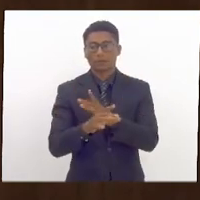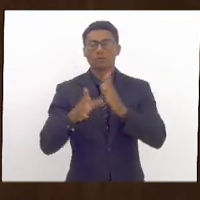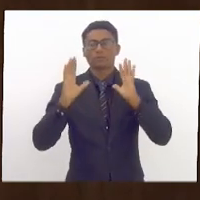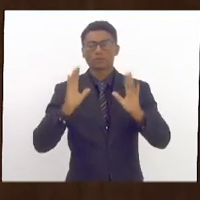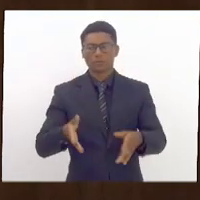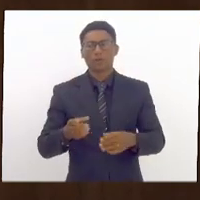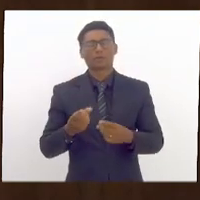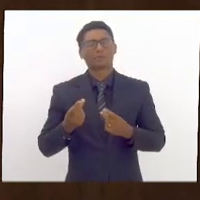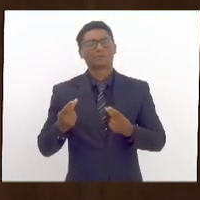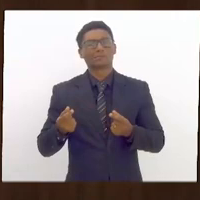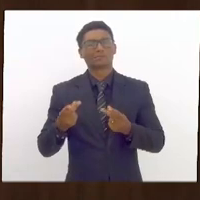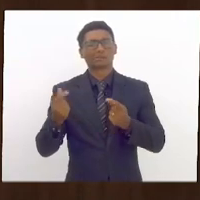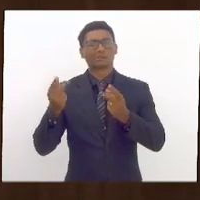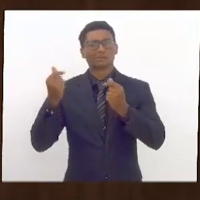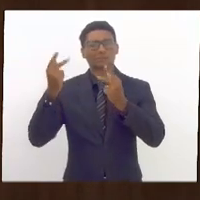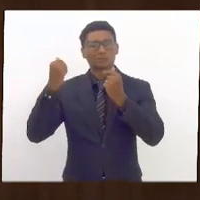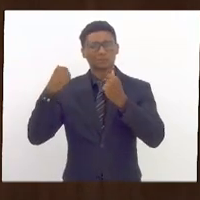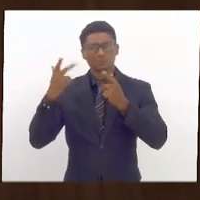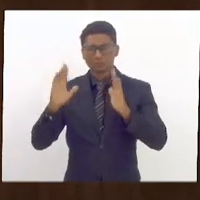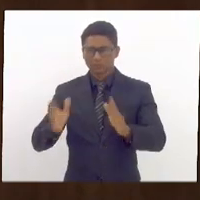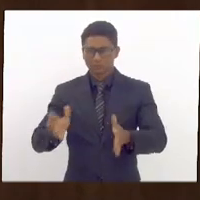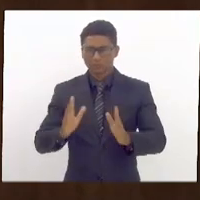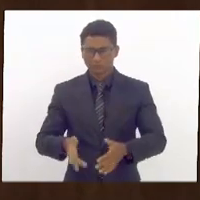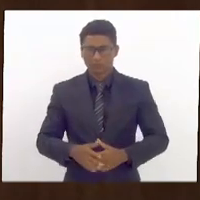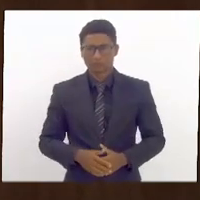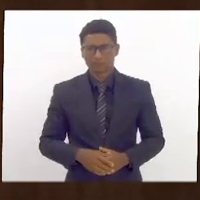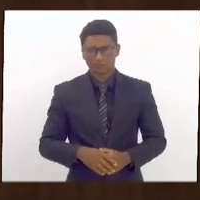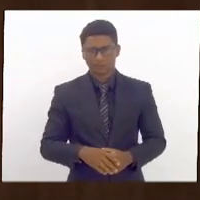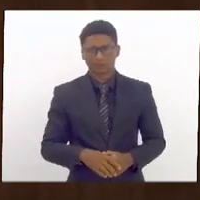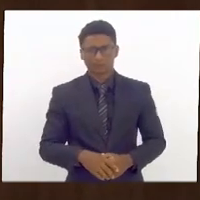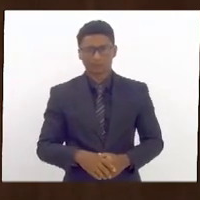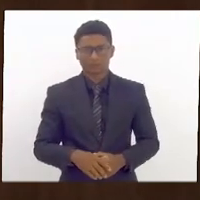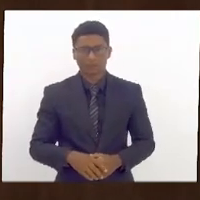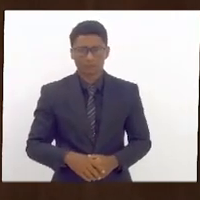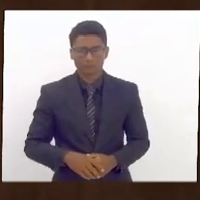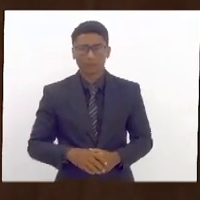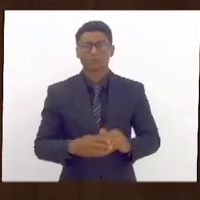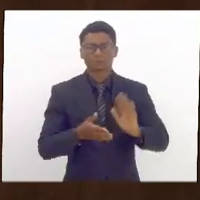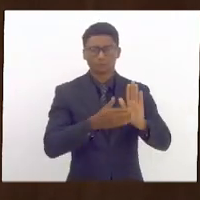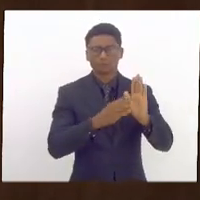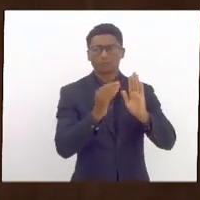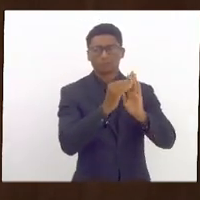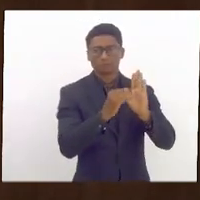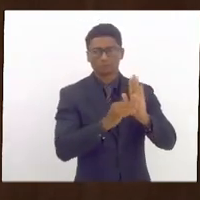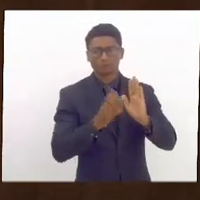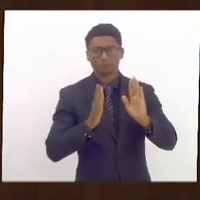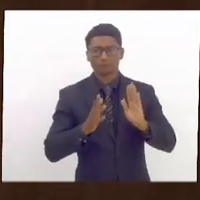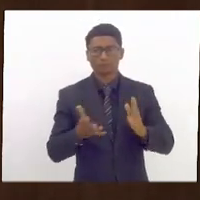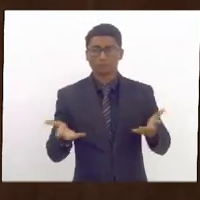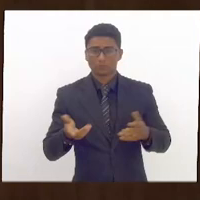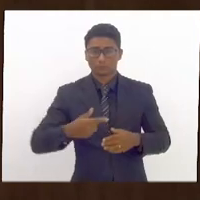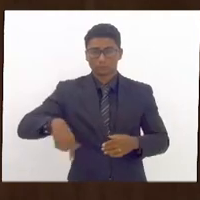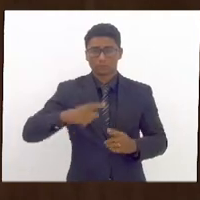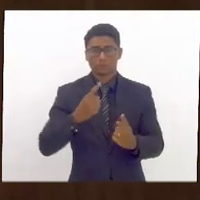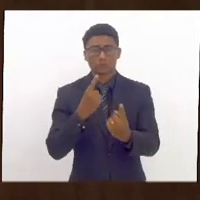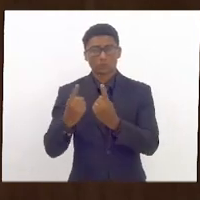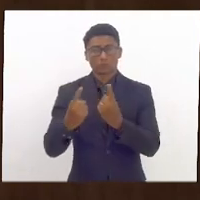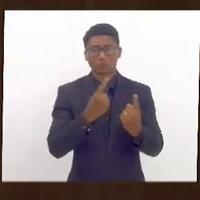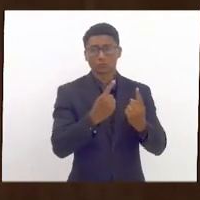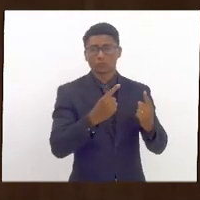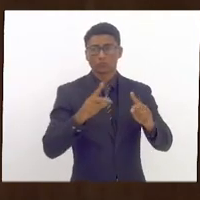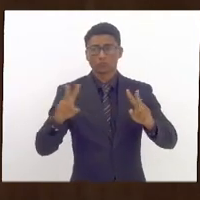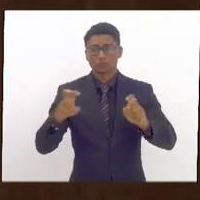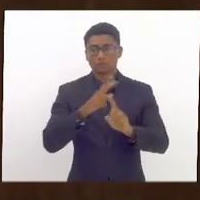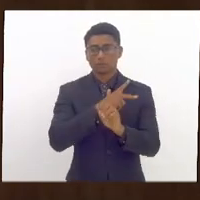que antecede de muito esses dois relatórios, muito importantes, que foram pautados, que bom que foram pautados. E agora que a gente está discutindo o tema da Previdência dos deputados,